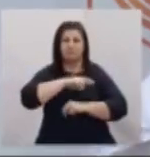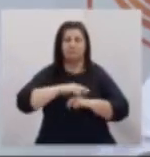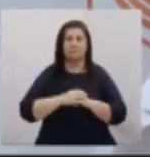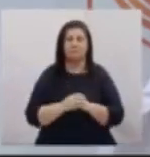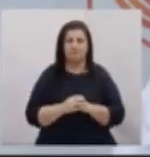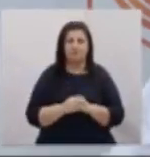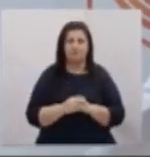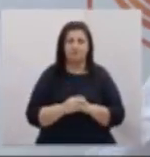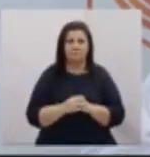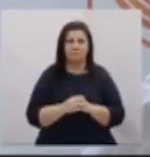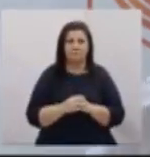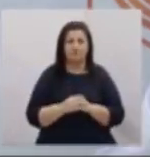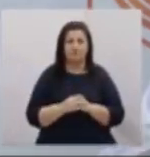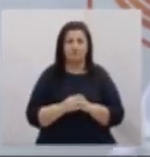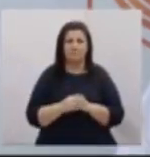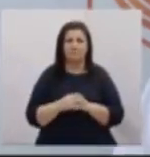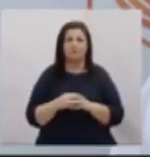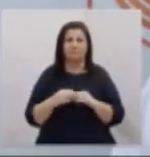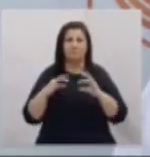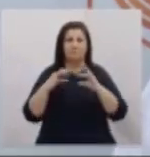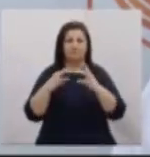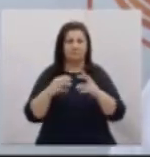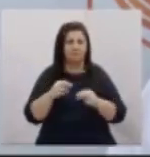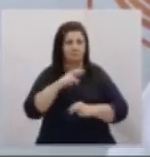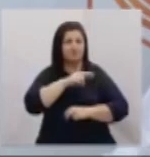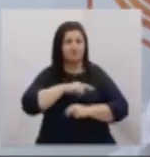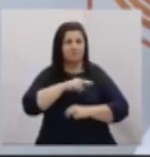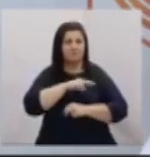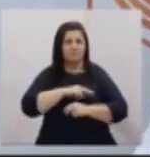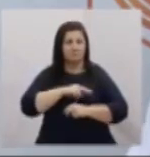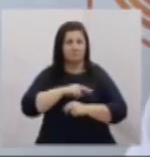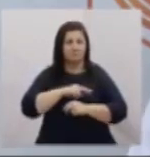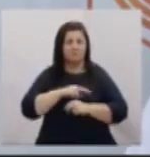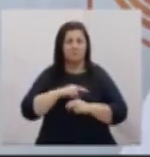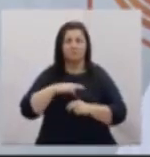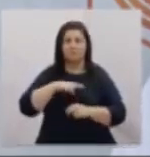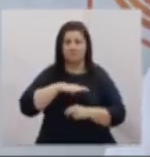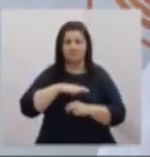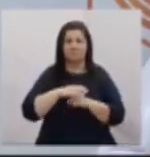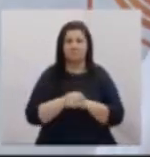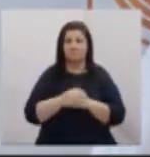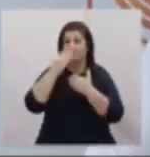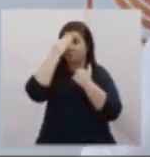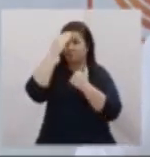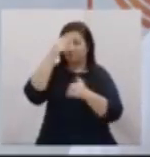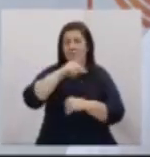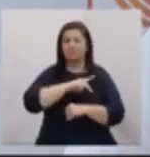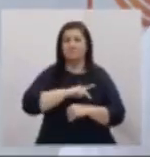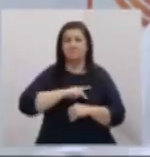e também todas as religiões da nossa cidade de Jacareí. Agradeço, pastor Marco, pelo esse